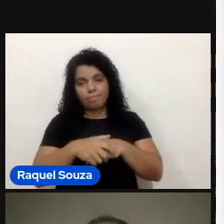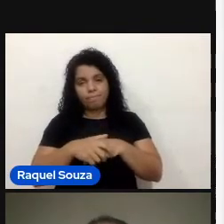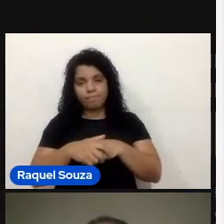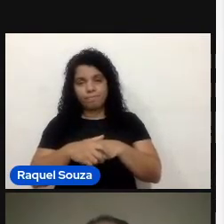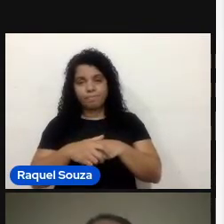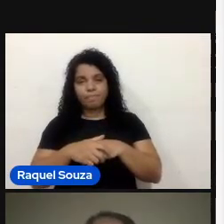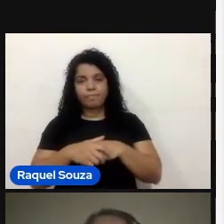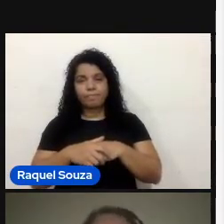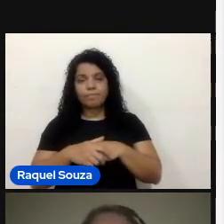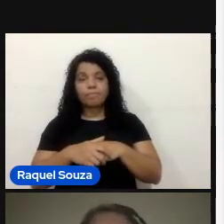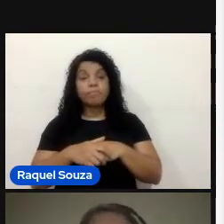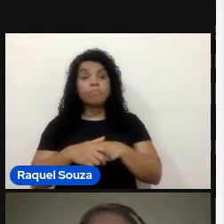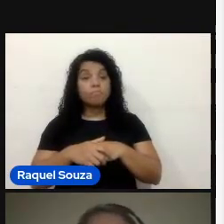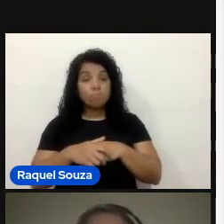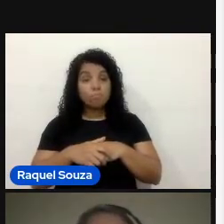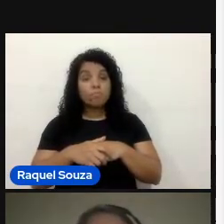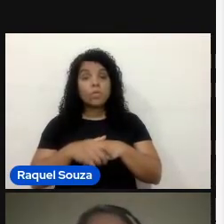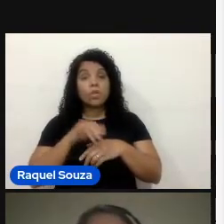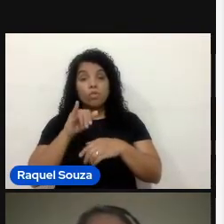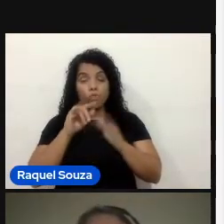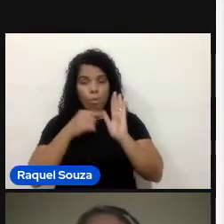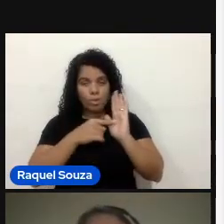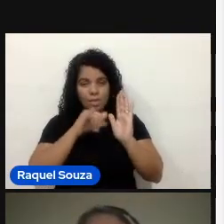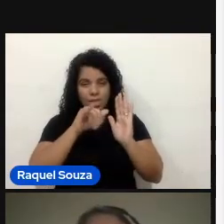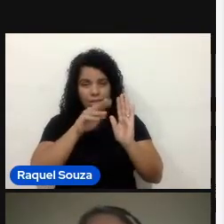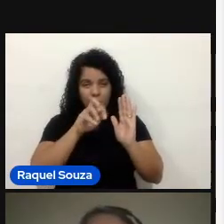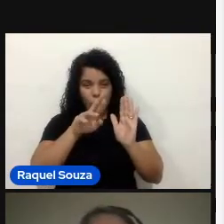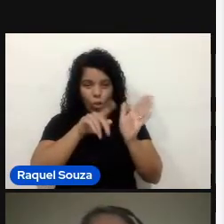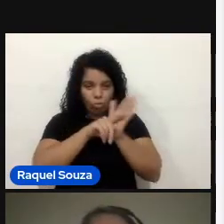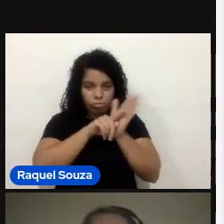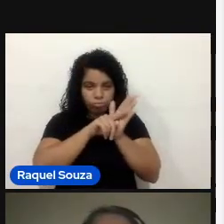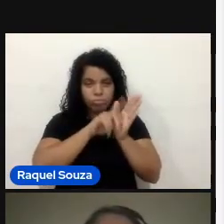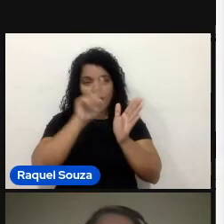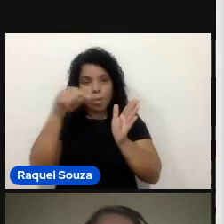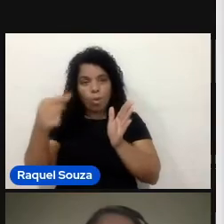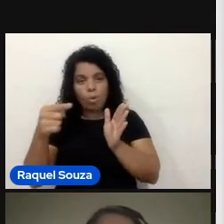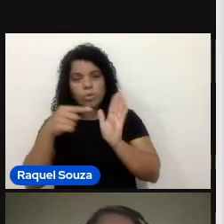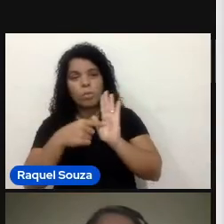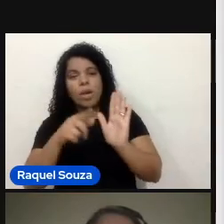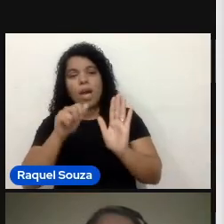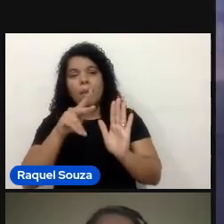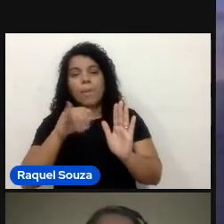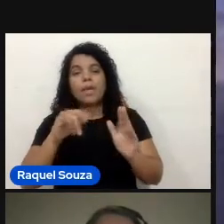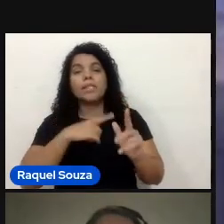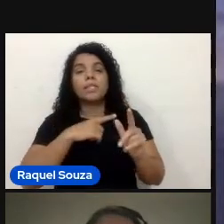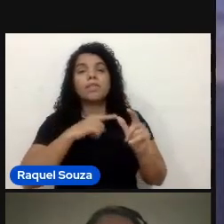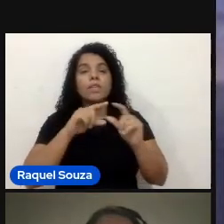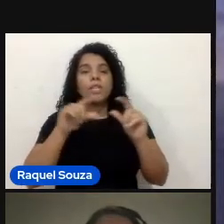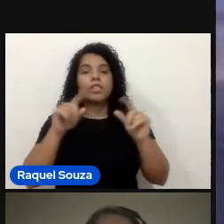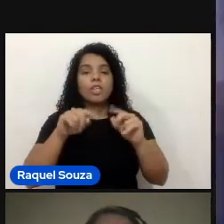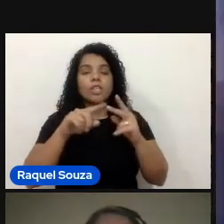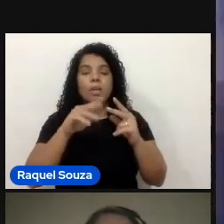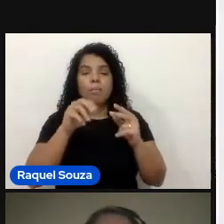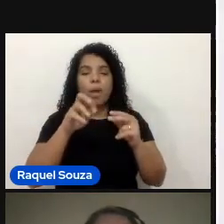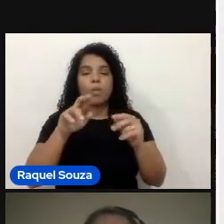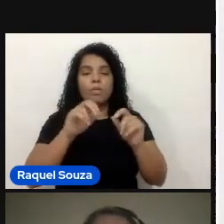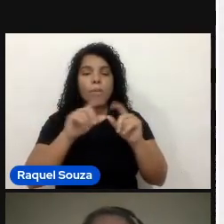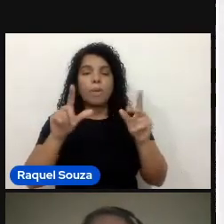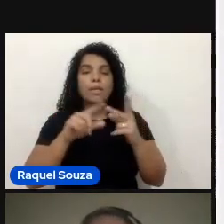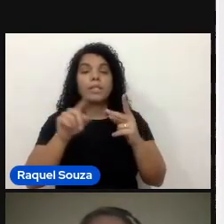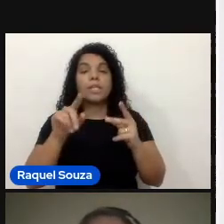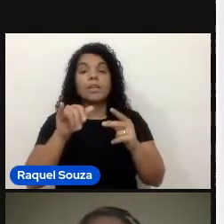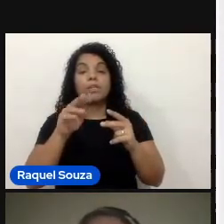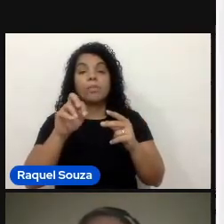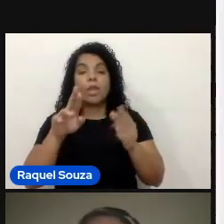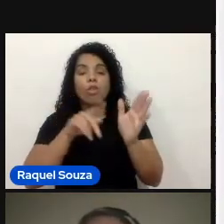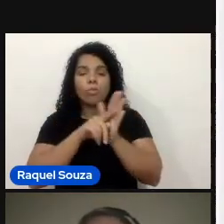Vou mostrar o inspetor aqui, depois vou mostrar a API. Então aqui, por exemplo, você vai ter uma janelinha que é o browser já aberto e tem essa janelinha do inspetor. Aqui você está